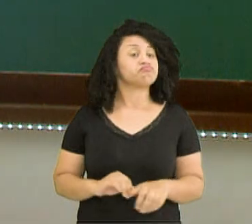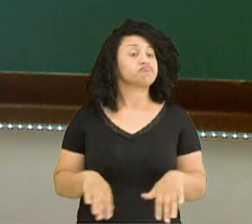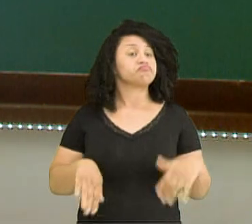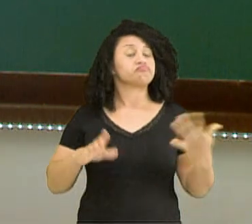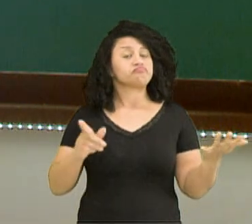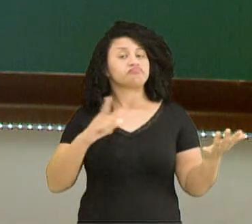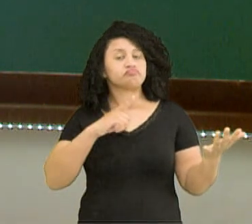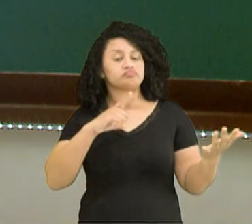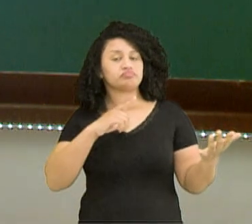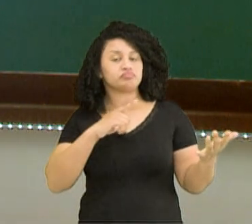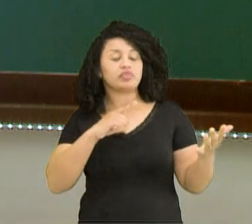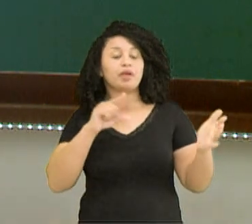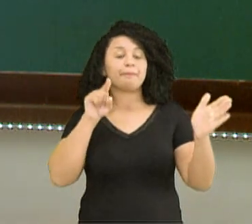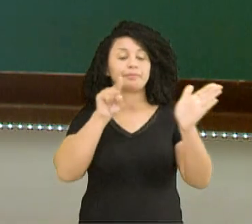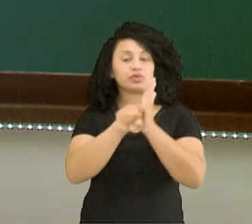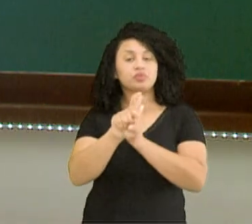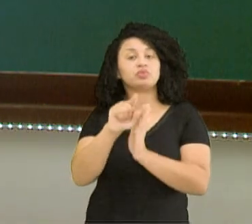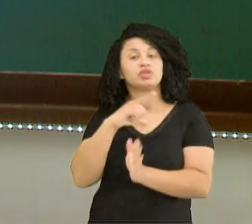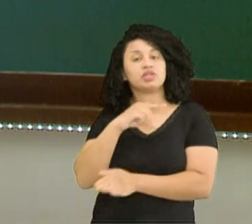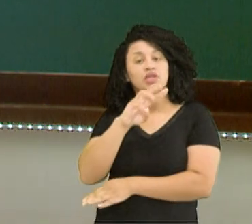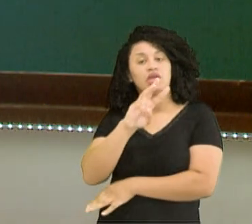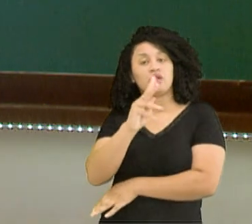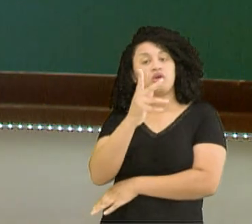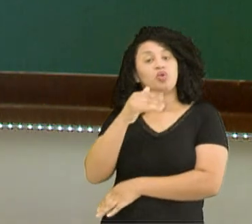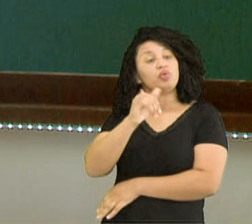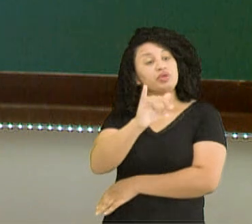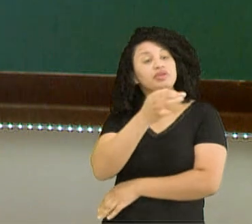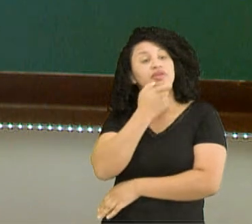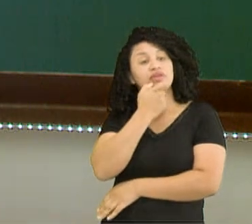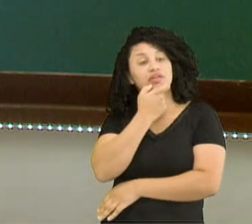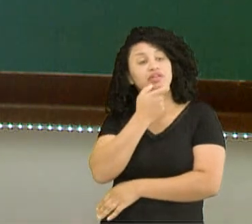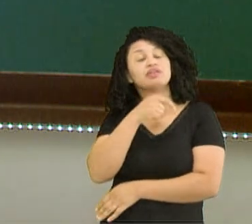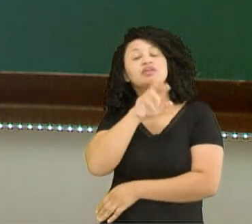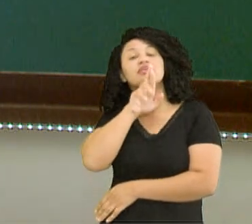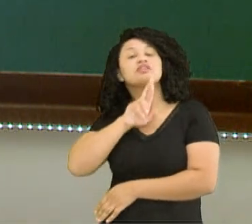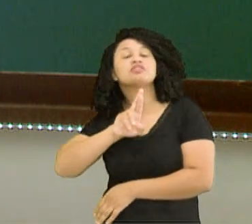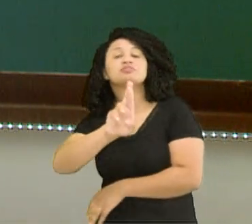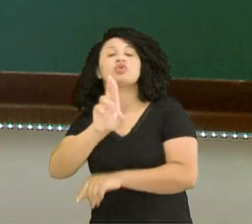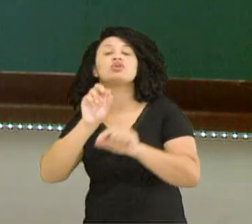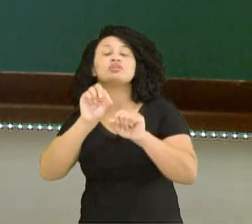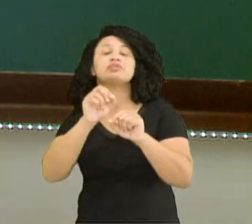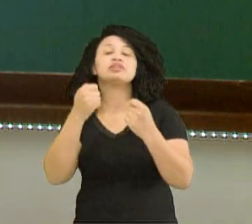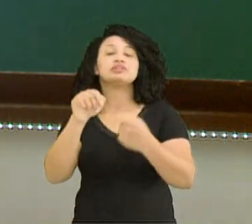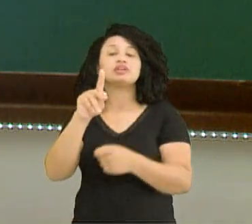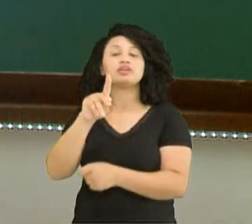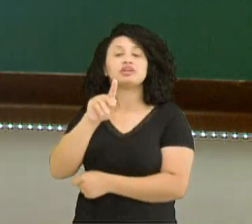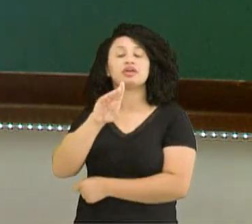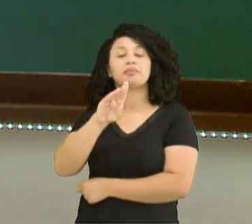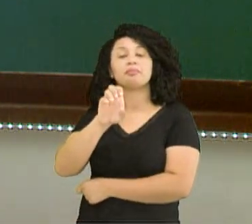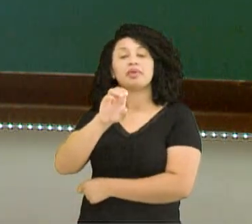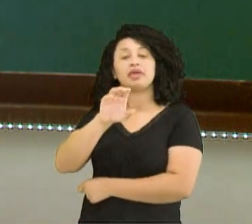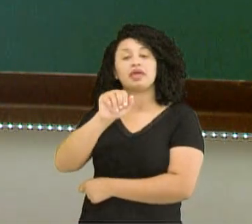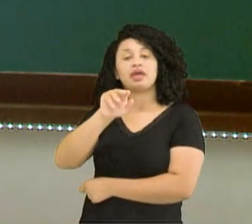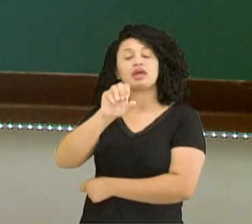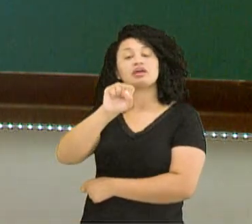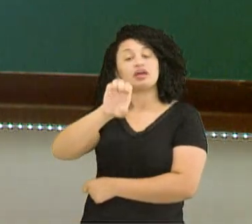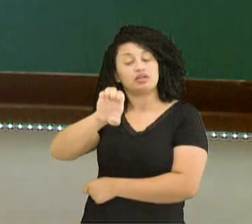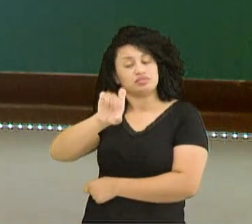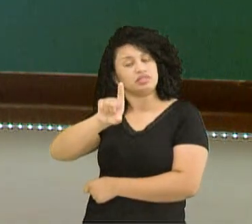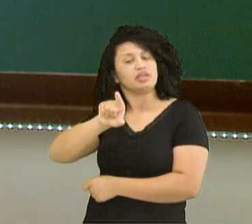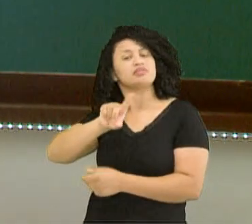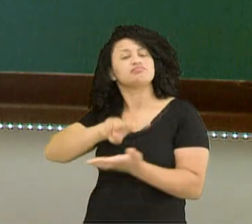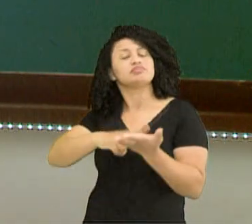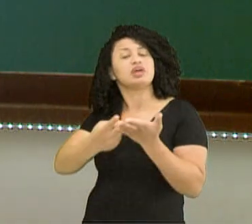eu tenho o why na pergunta, em inglês eu tenho na resposta because. Esse é o meu porquê. Em português eu